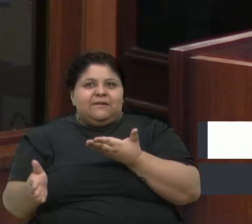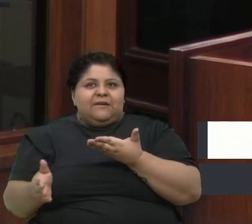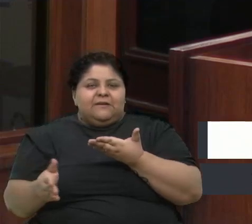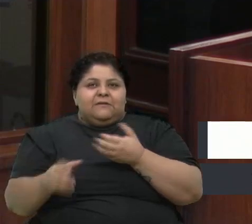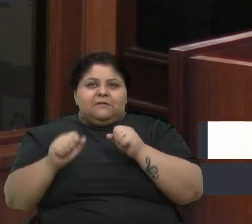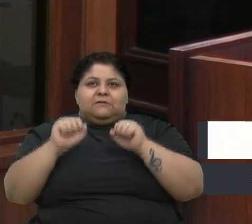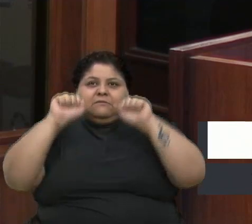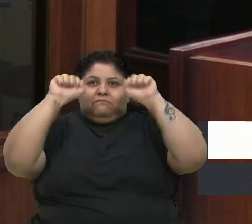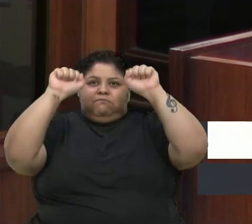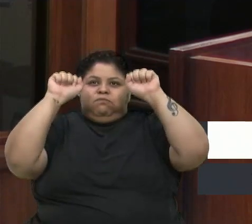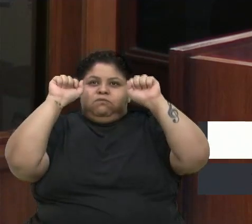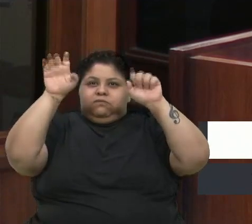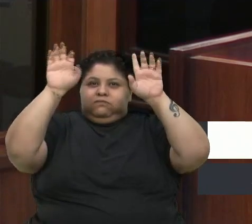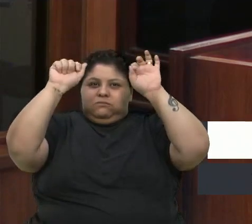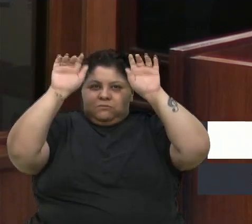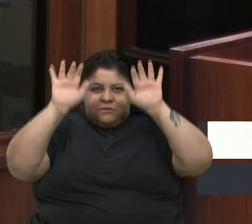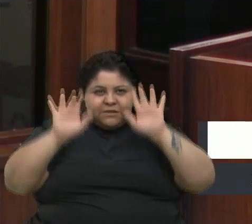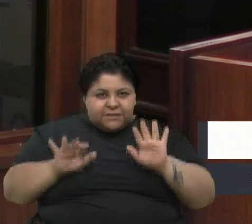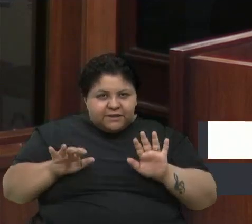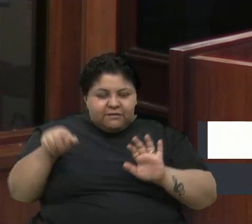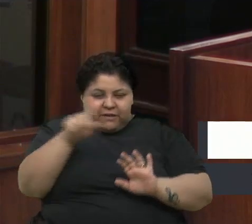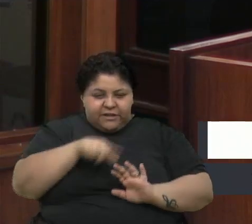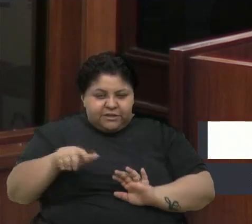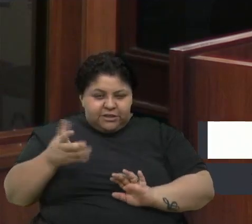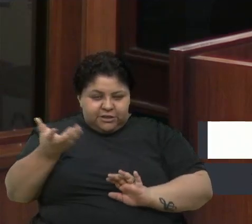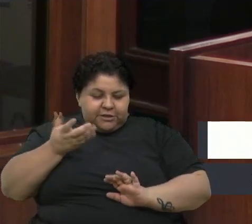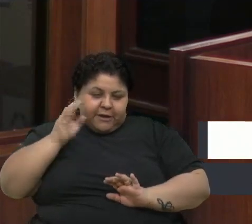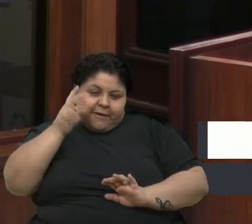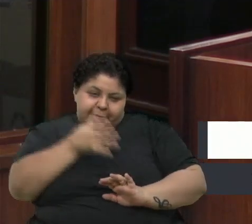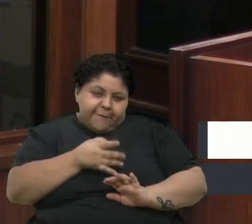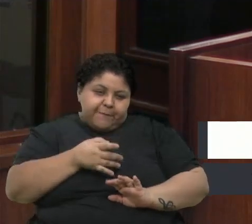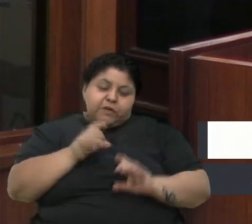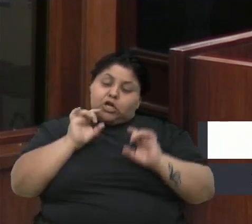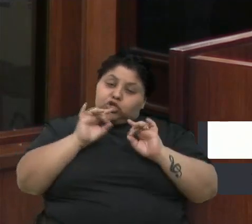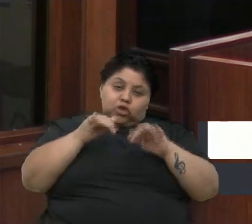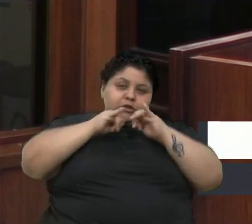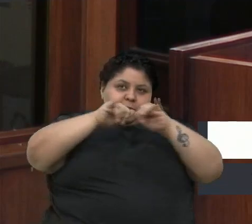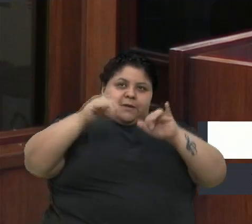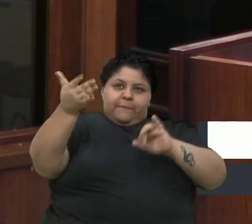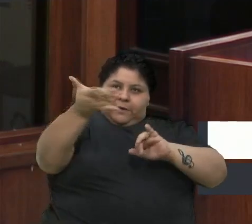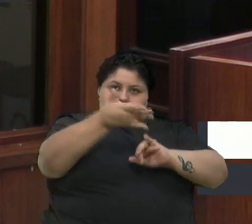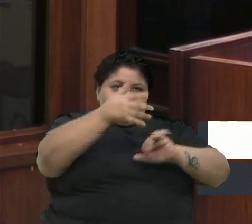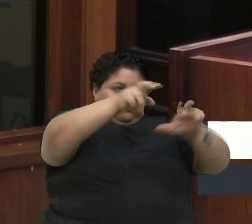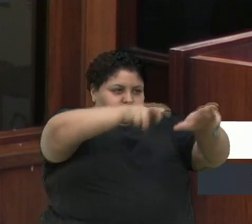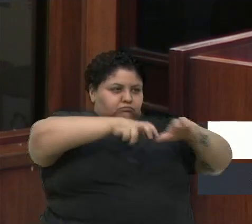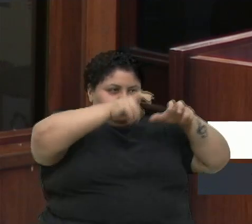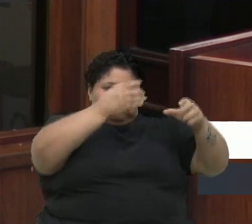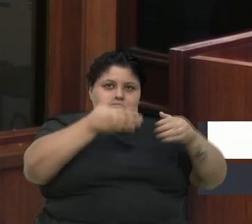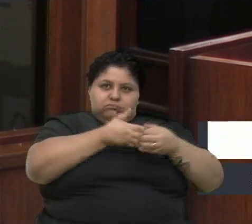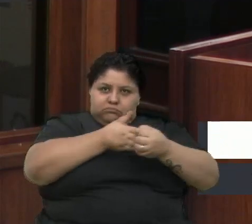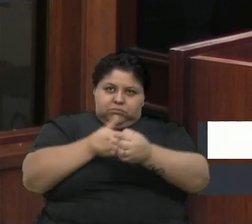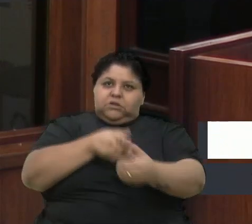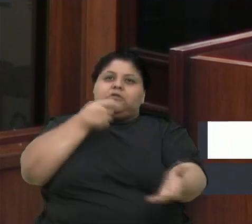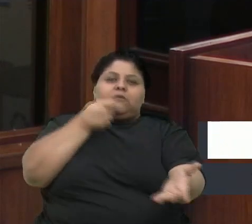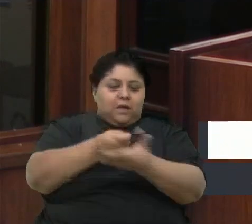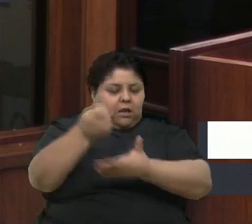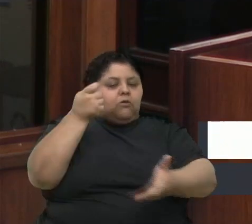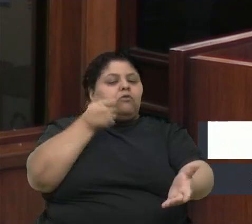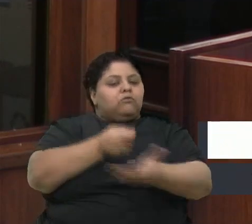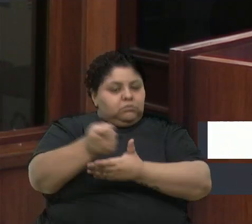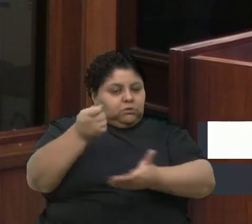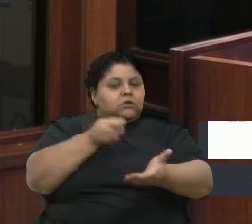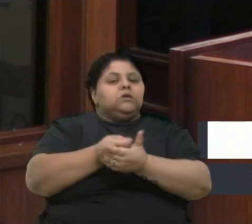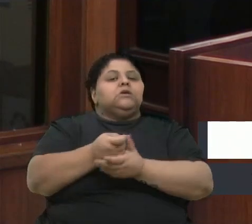está tentando resolver. Então, eu só queria deixar dito aqui para todos os agricultores que me acompanham que a luta continua,